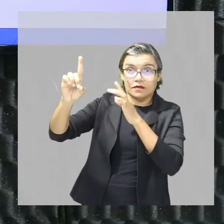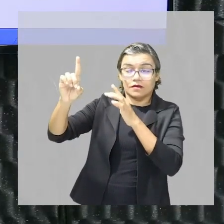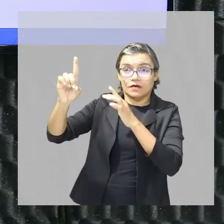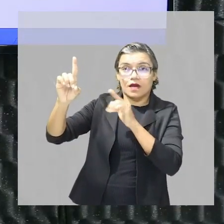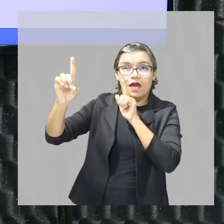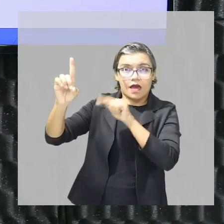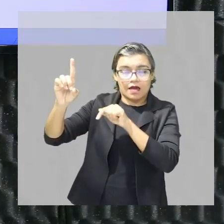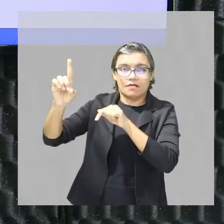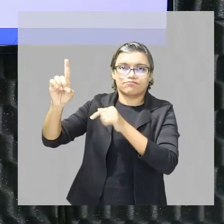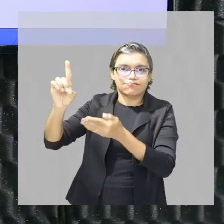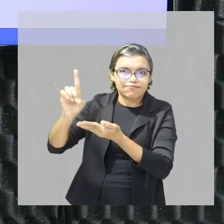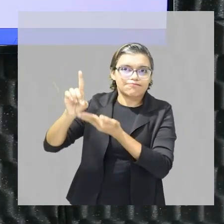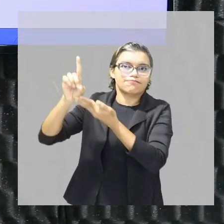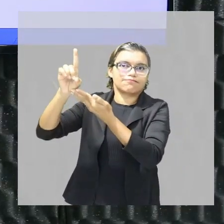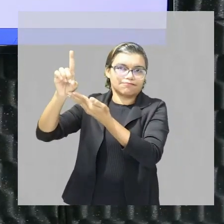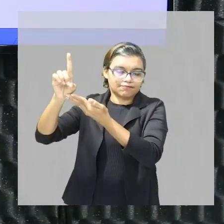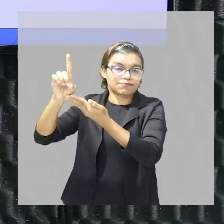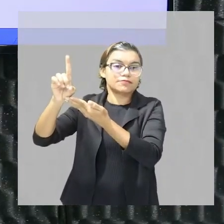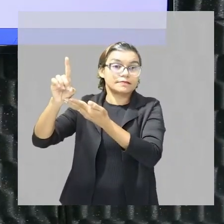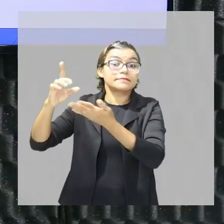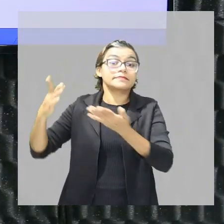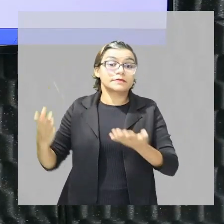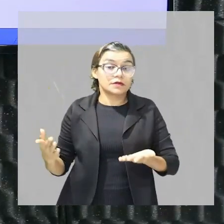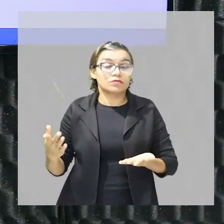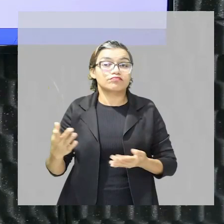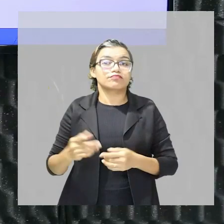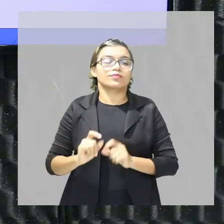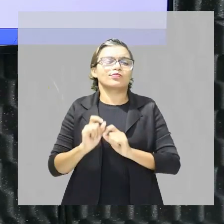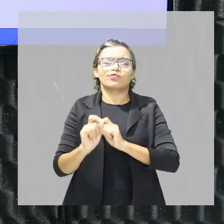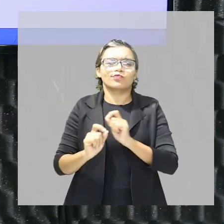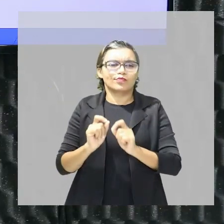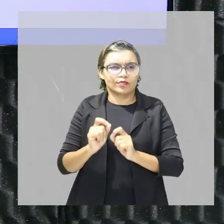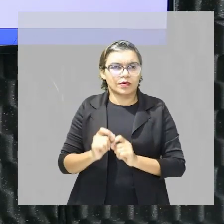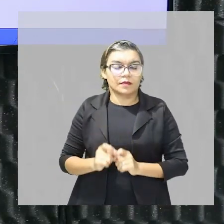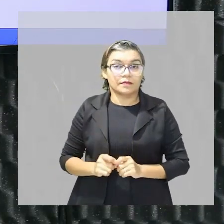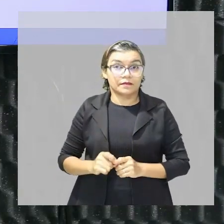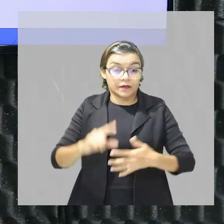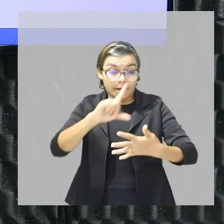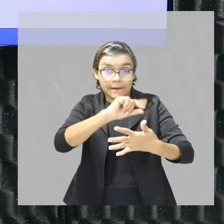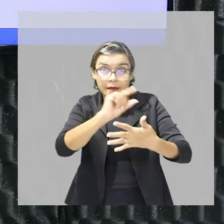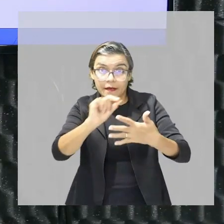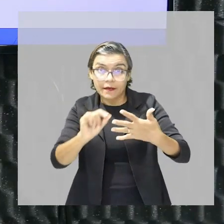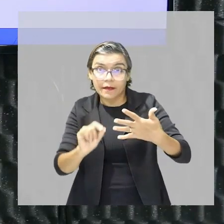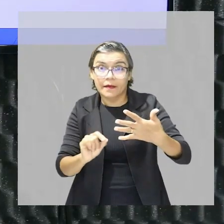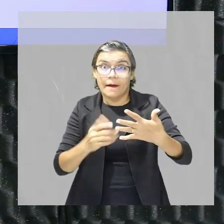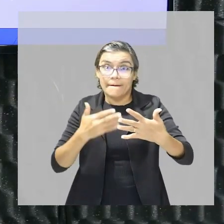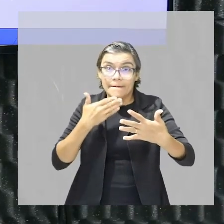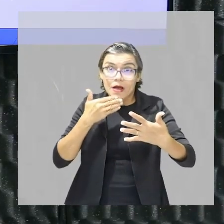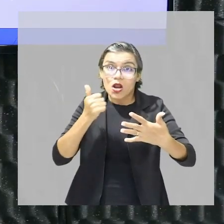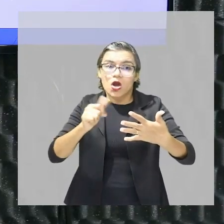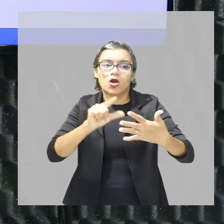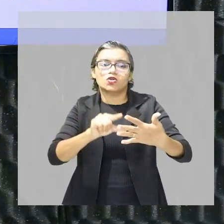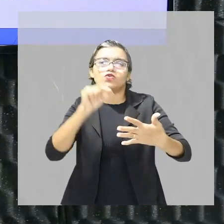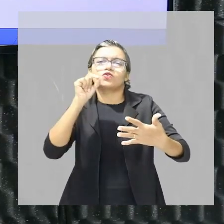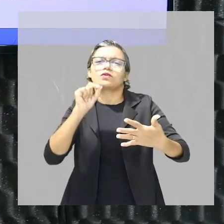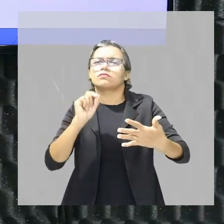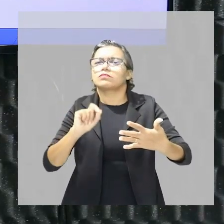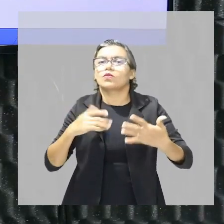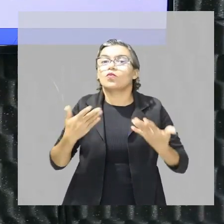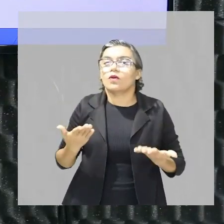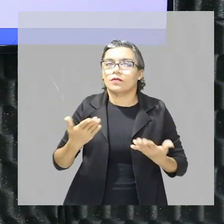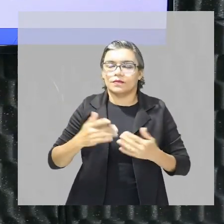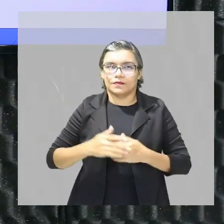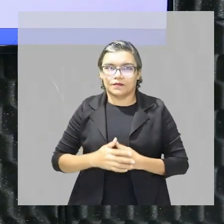então aqui senhores a alternativa que melhor vai preencher aqui as nossas anseios né